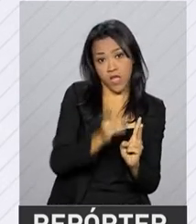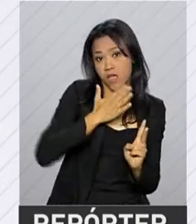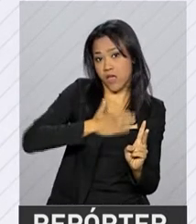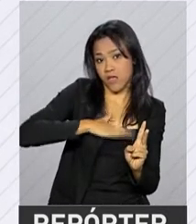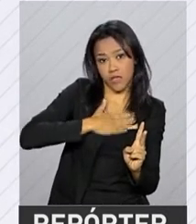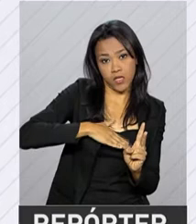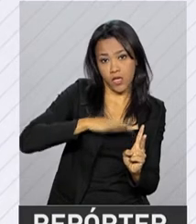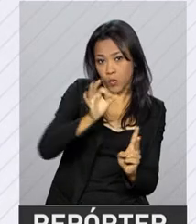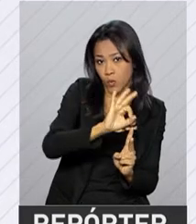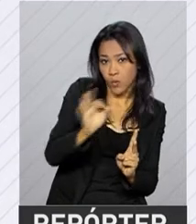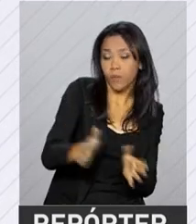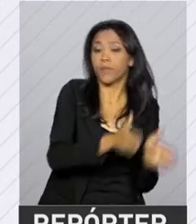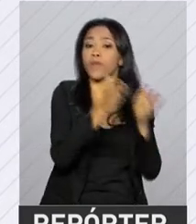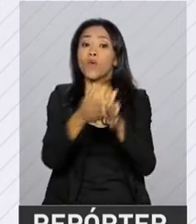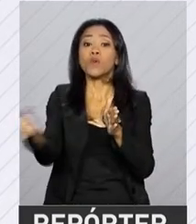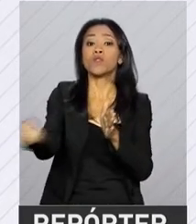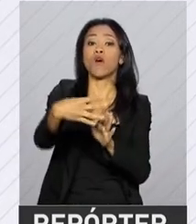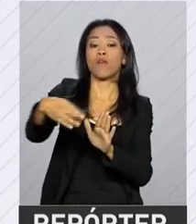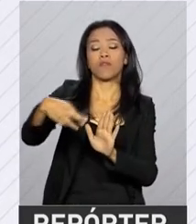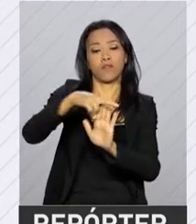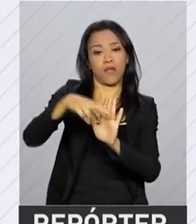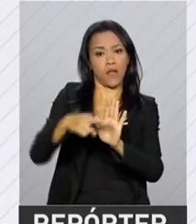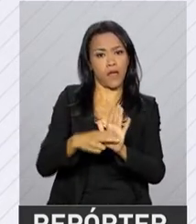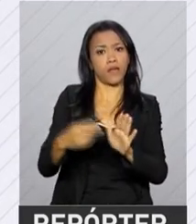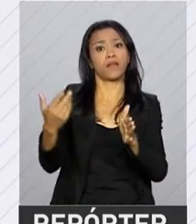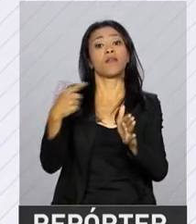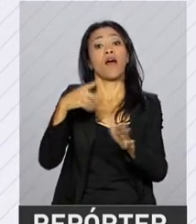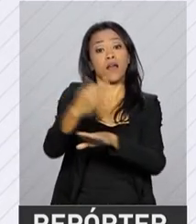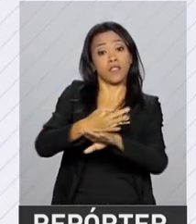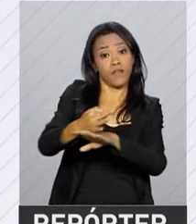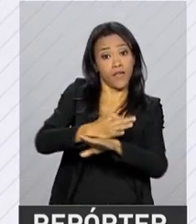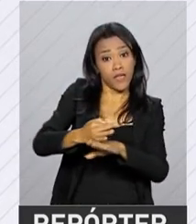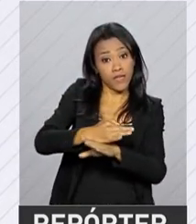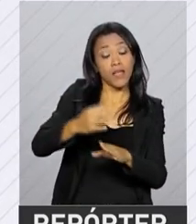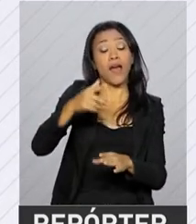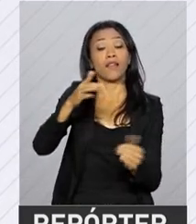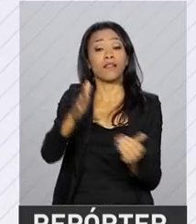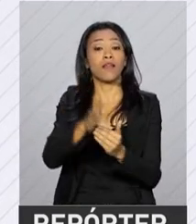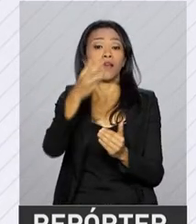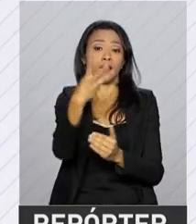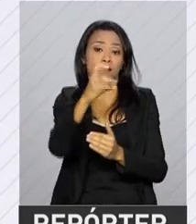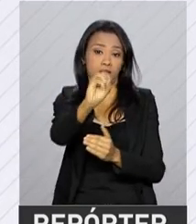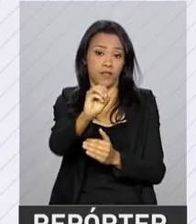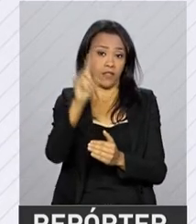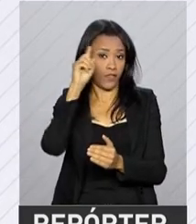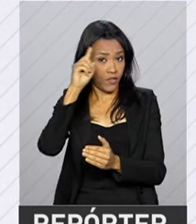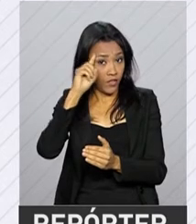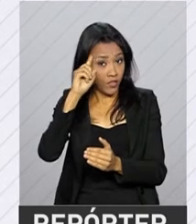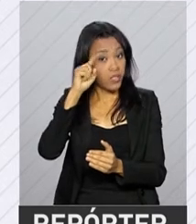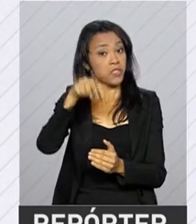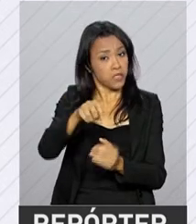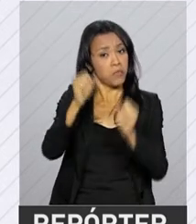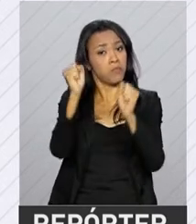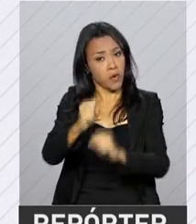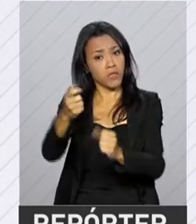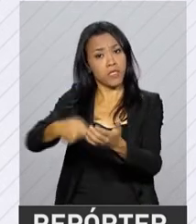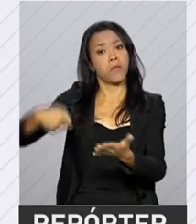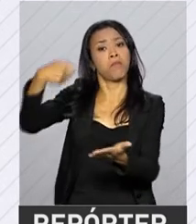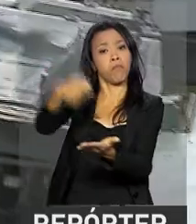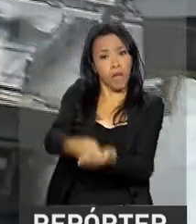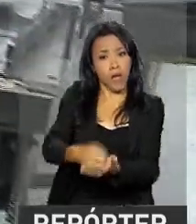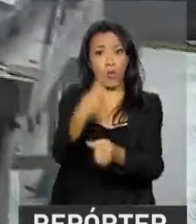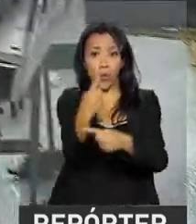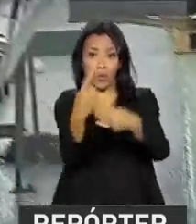com a reforma as férias são ampliadas para 30 dias de um terço do período pode ser pago em dinheiro